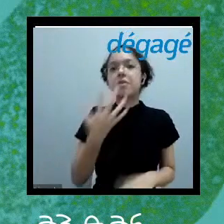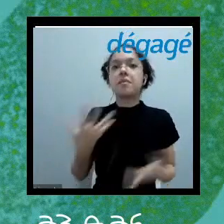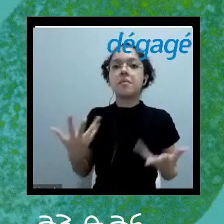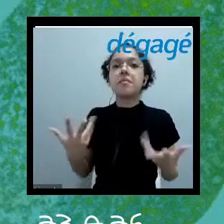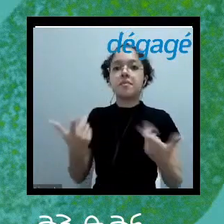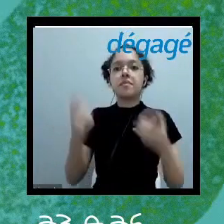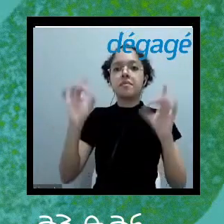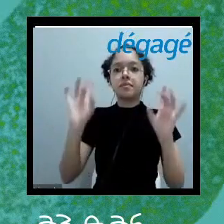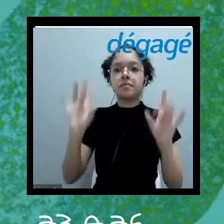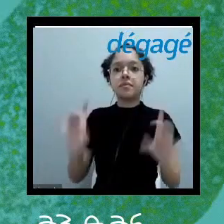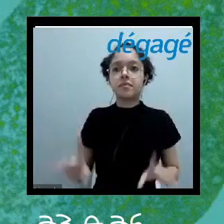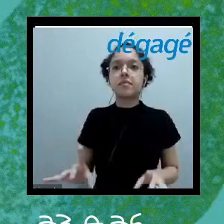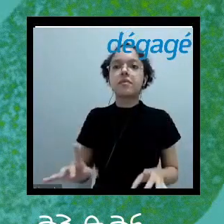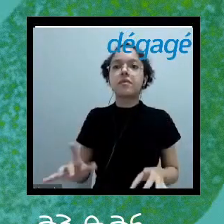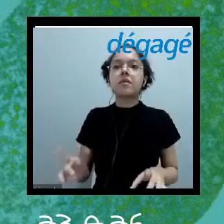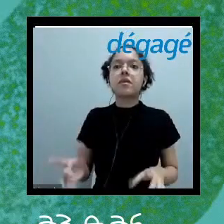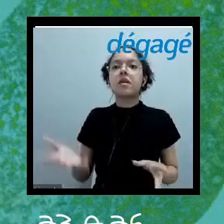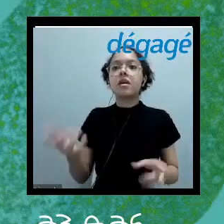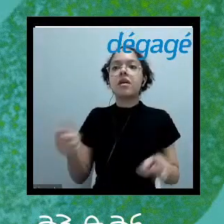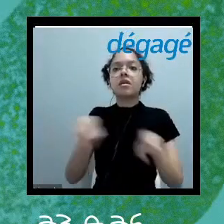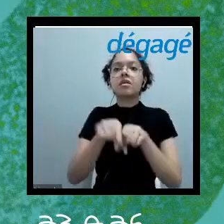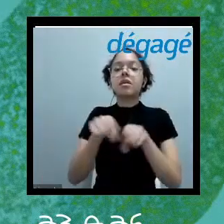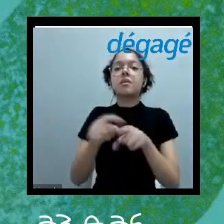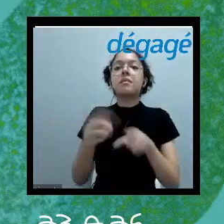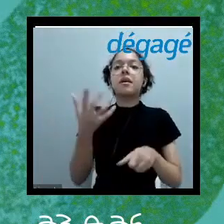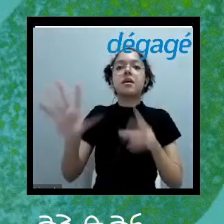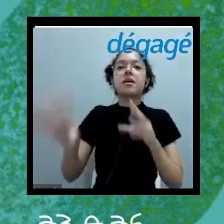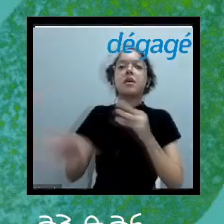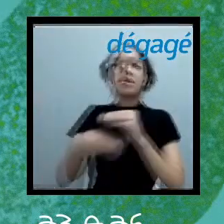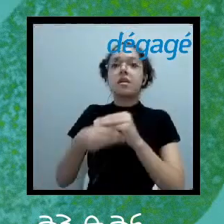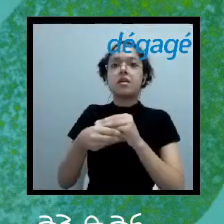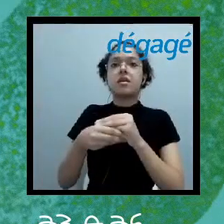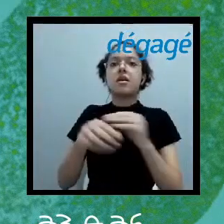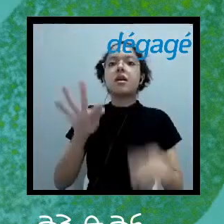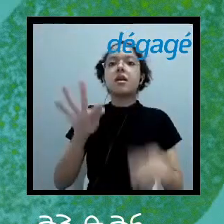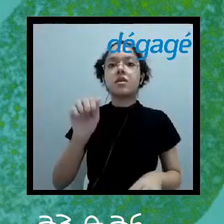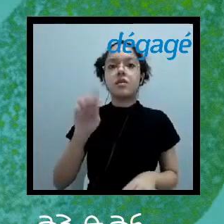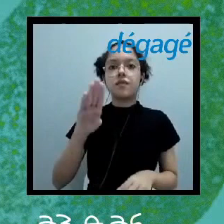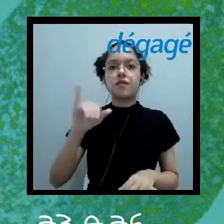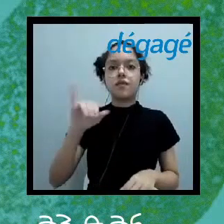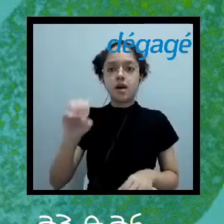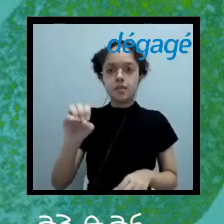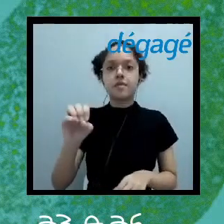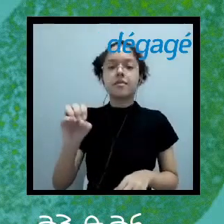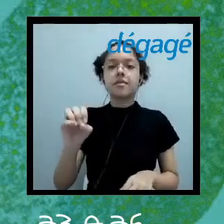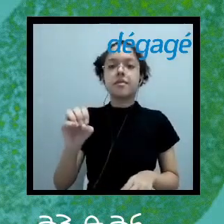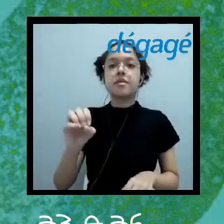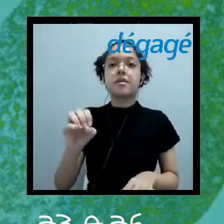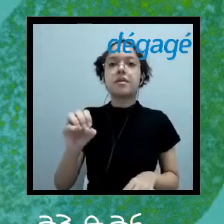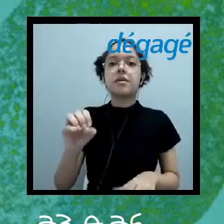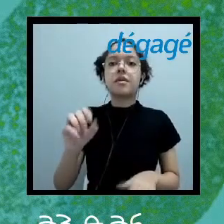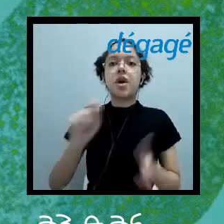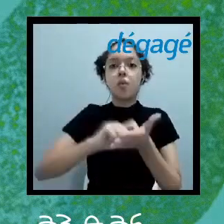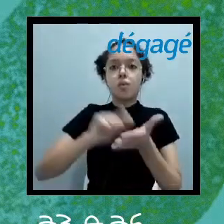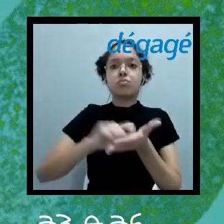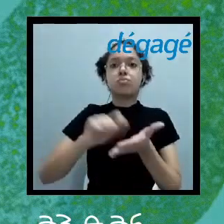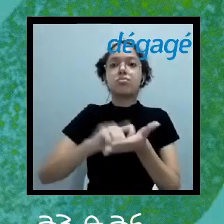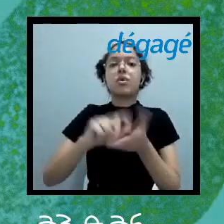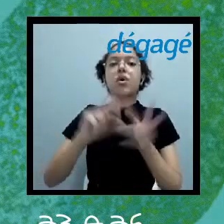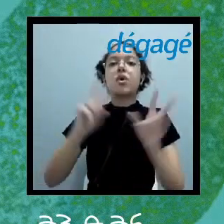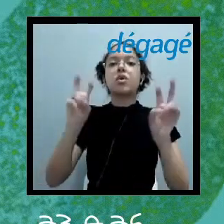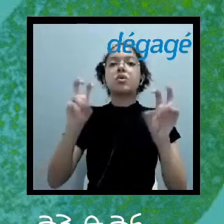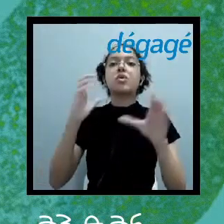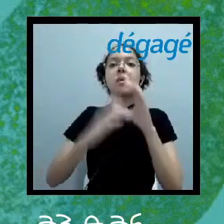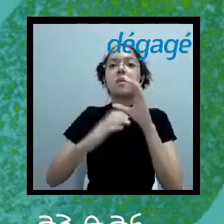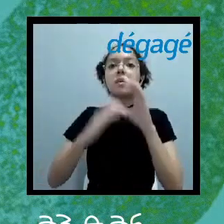dessa sua... Ah, eu também queria levantar uma fala do Fábio aqui que eu achei maravilhosa, anotei gigante de vermelho aqui, que é sobre comunicação não verbal